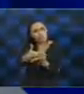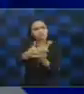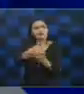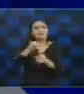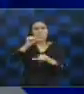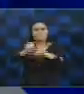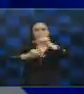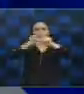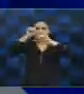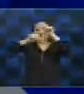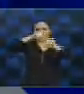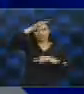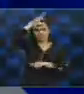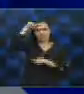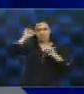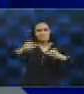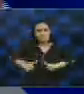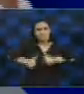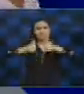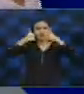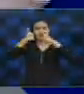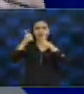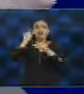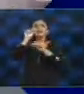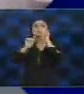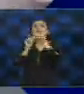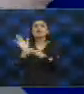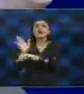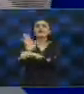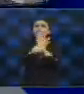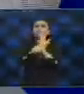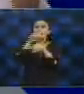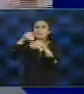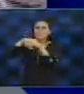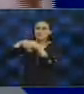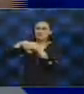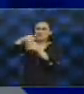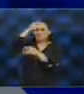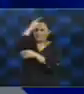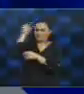E a inexperiência, assessorada por pessoas que são da pior política, os